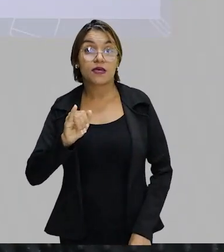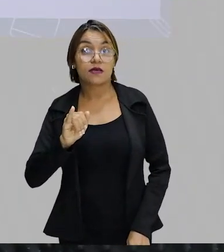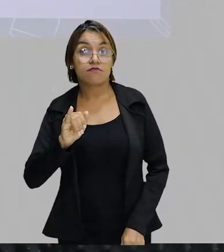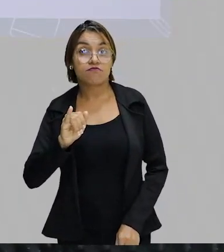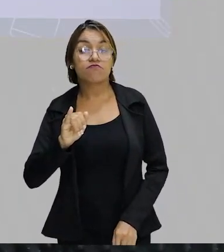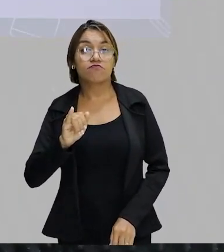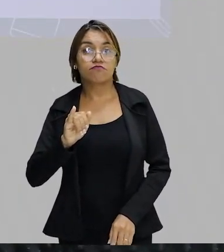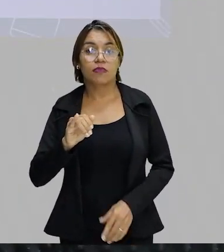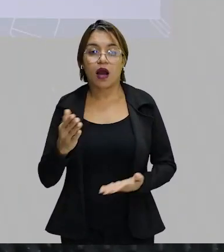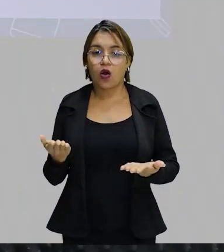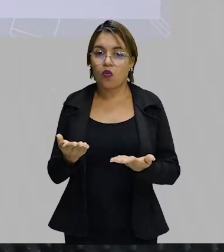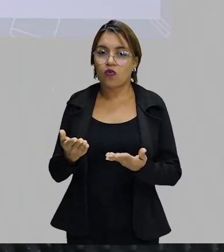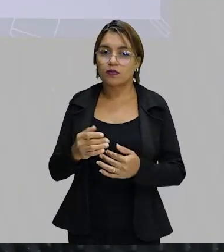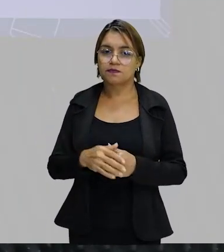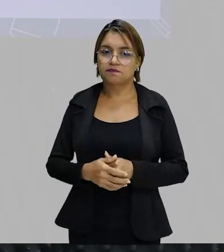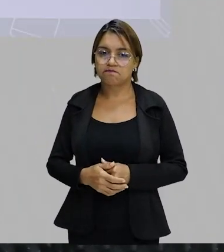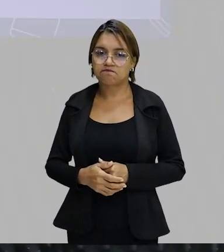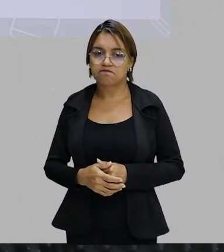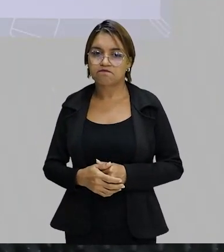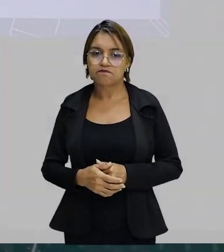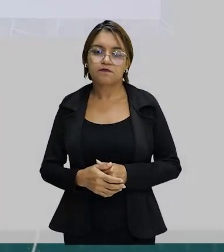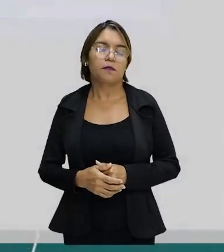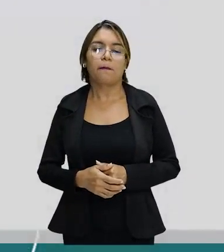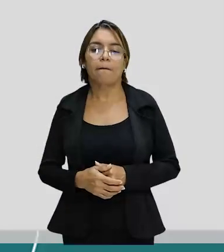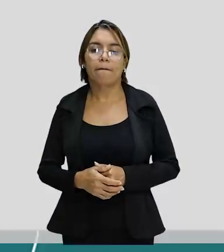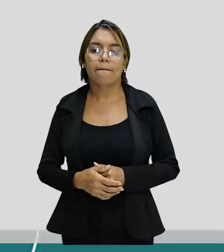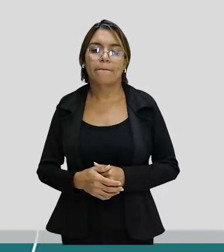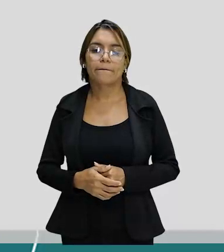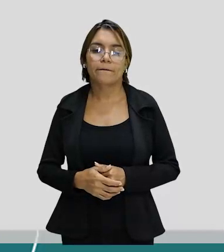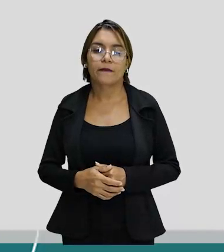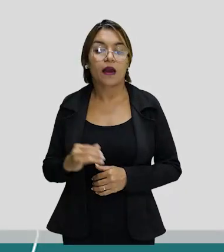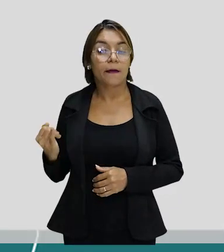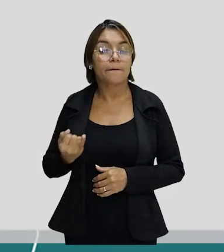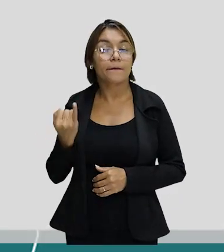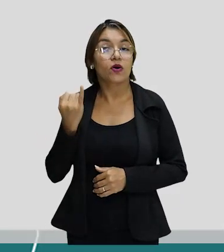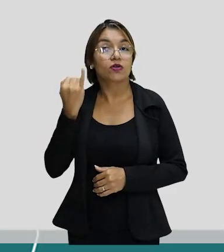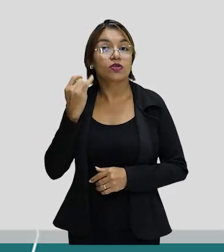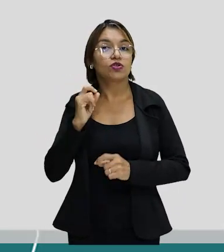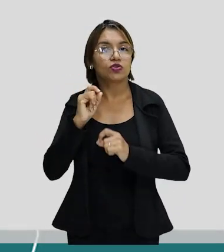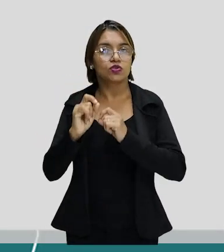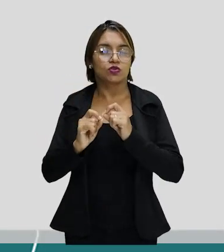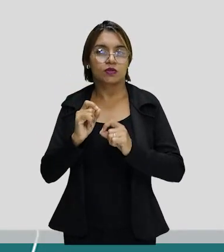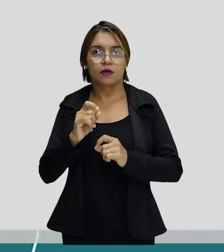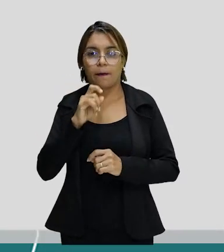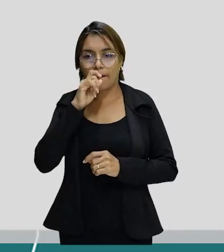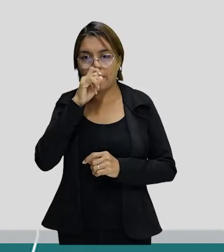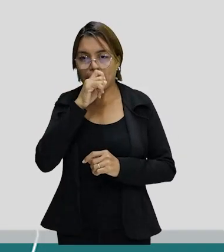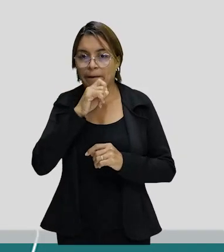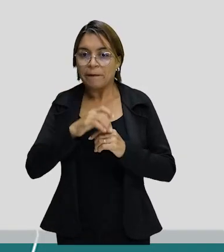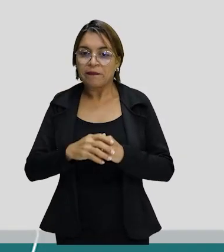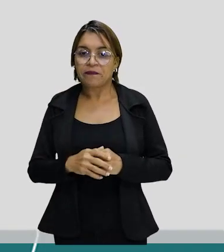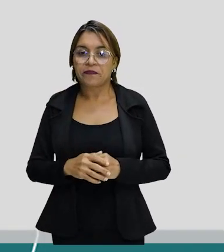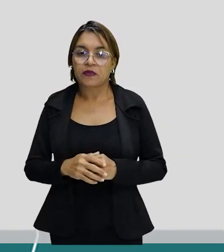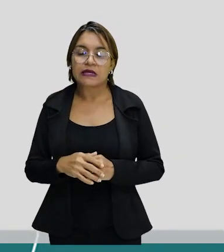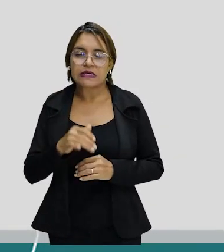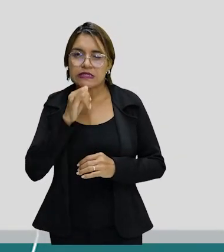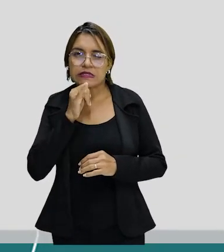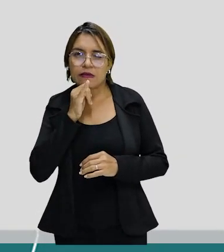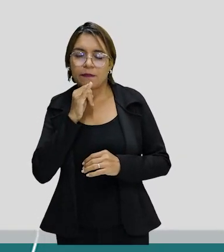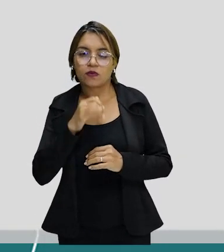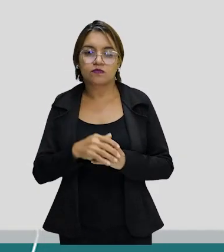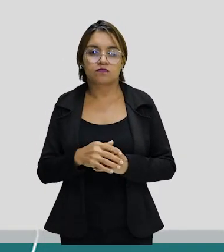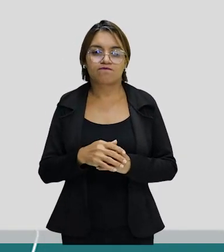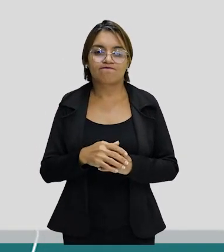uma bicondicional, correto? É vale lembrar a vocês que, como a nossa intenção aqui não é detalhar